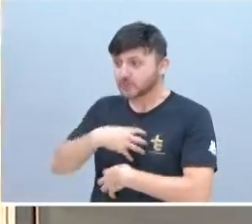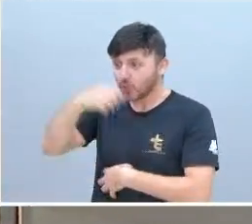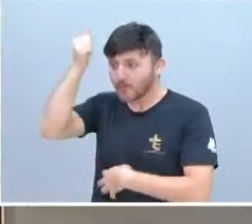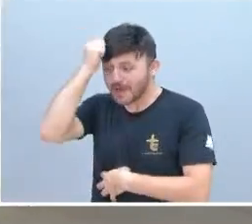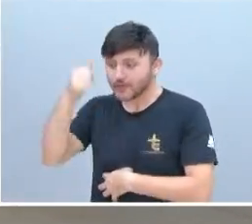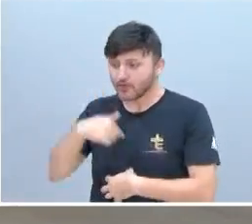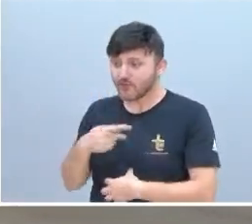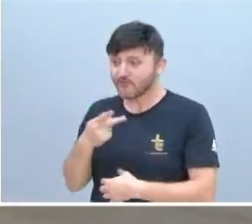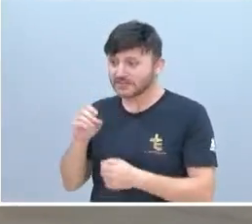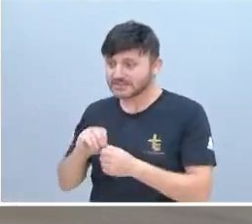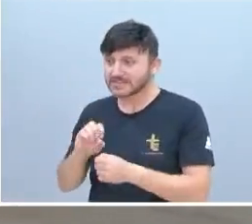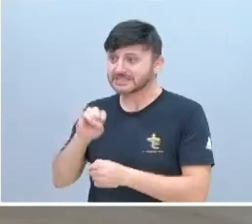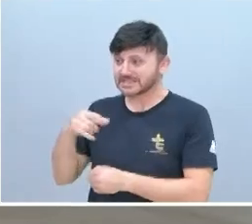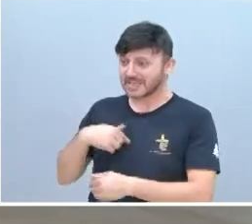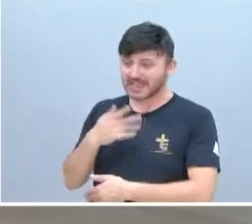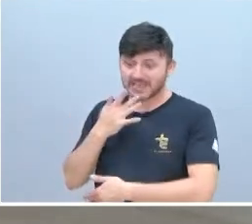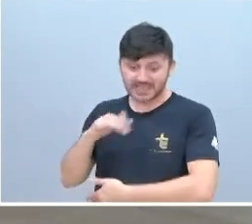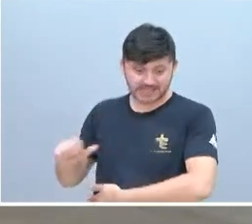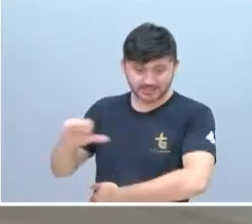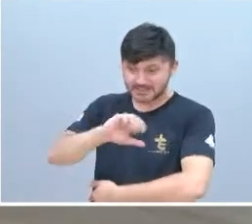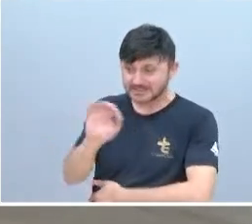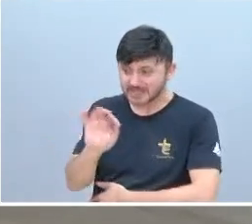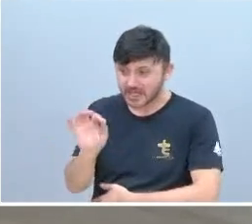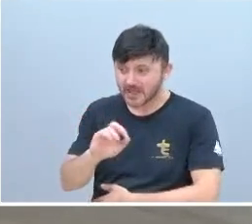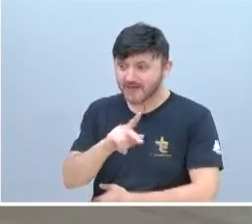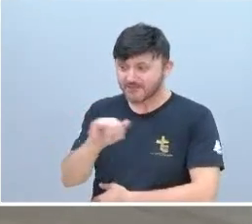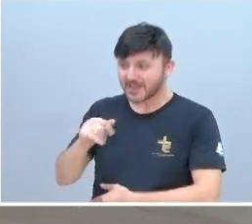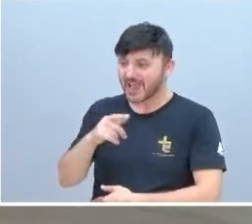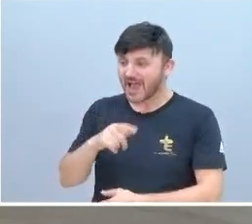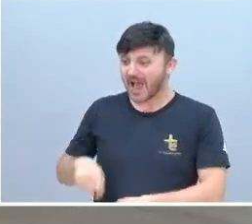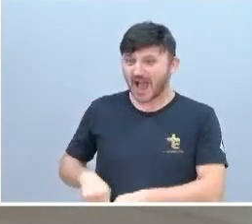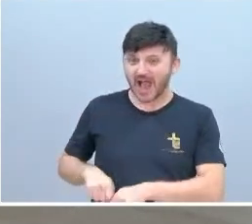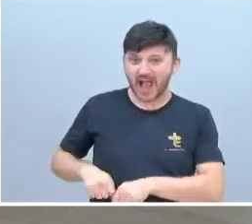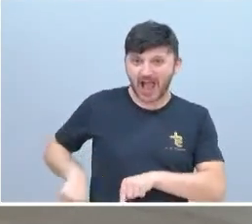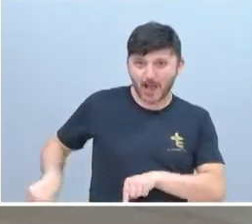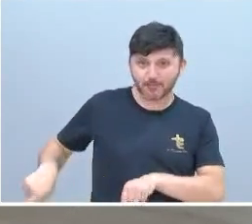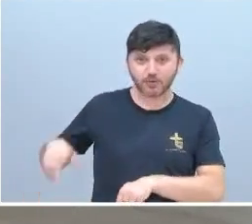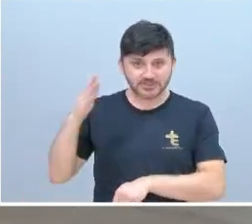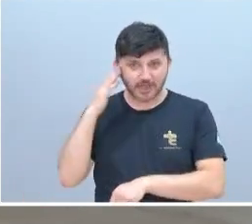se minha criança não for batizada, ela cria rabo, ela vai